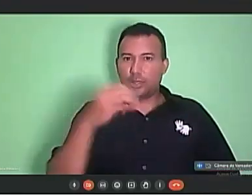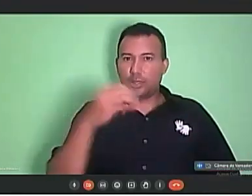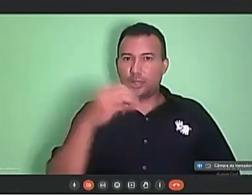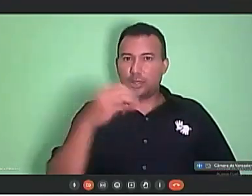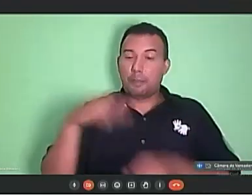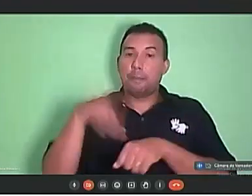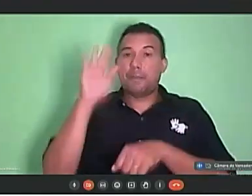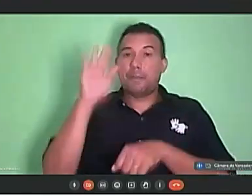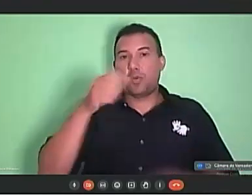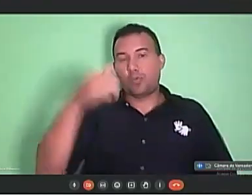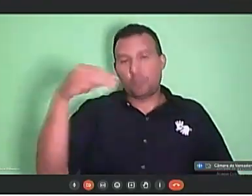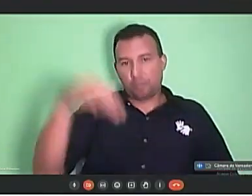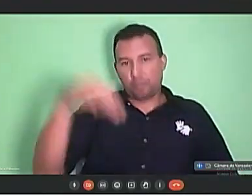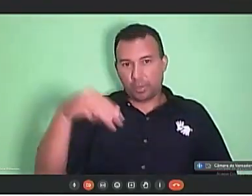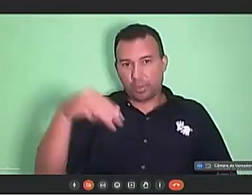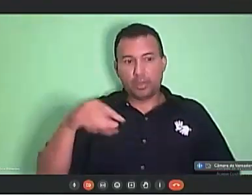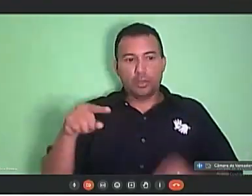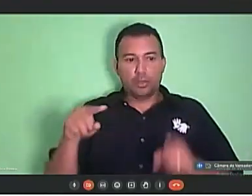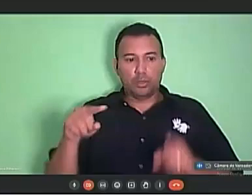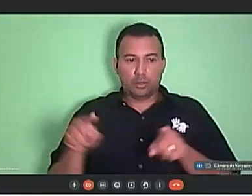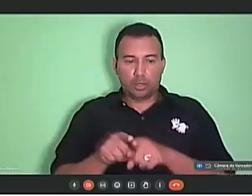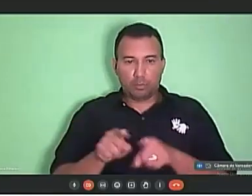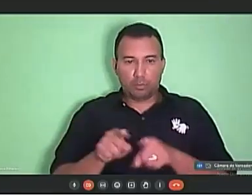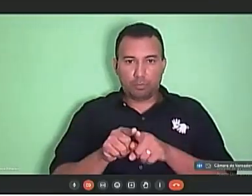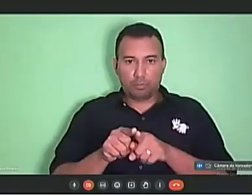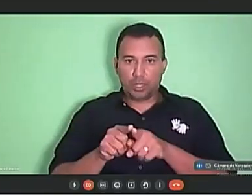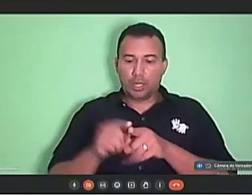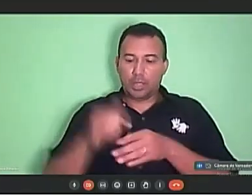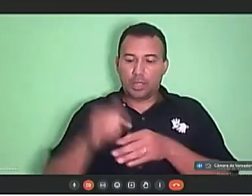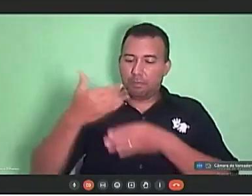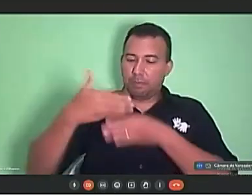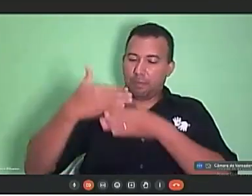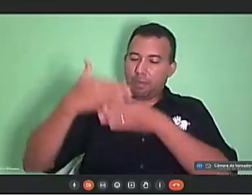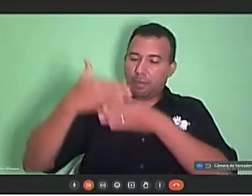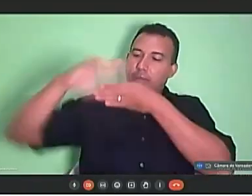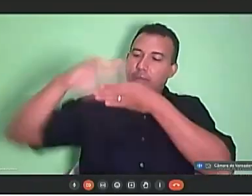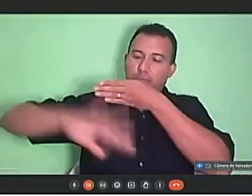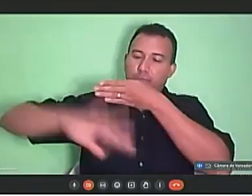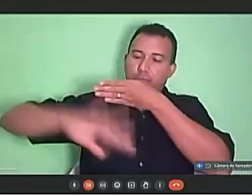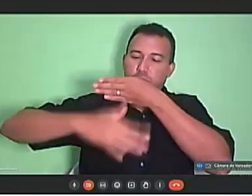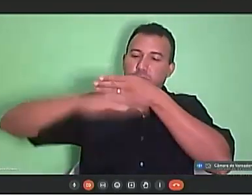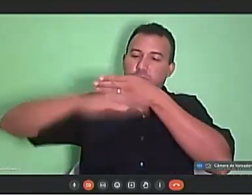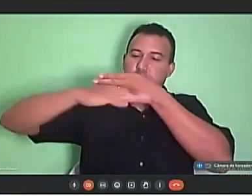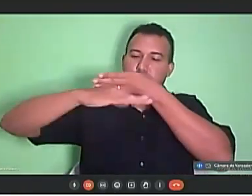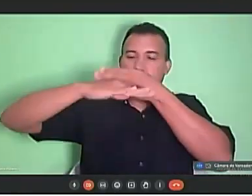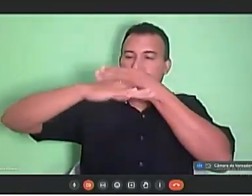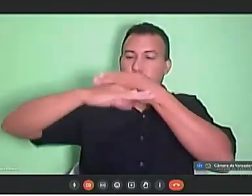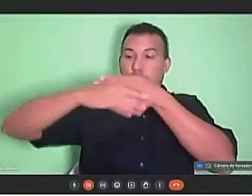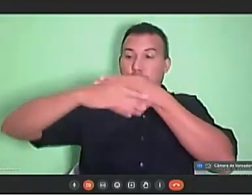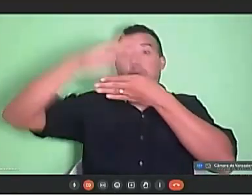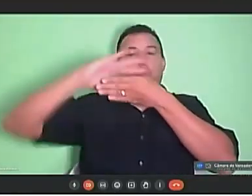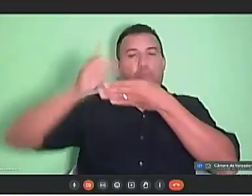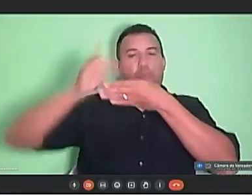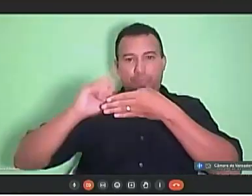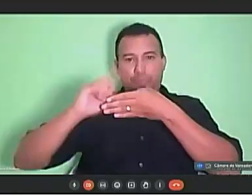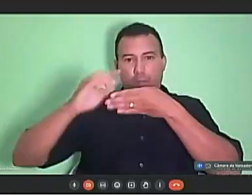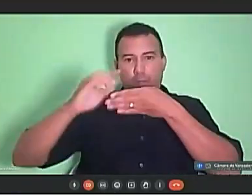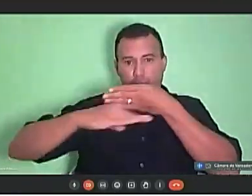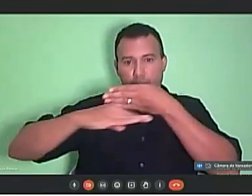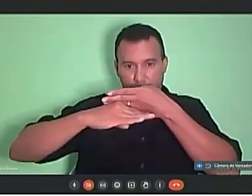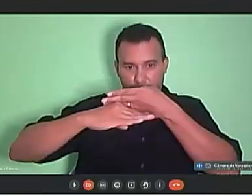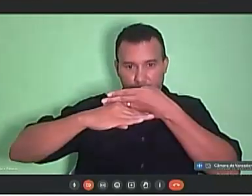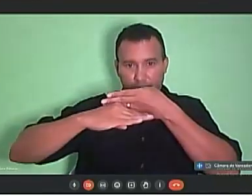uma folga chamada borda livre para evitar que ondas de turbulência e de vento pulem por cima do dique, né? Então, um